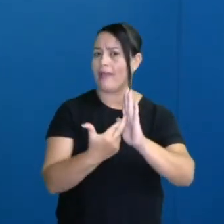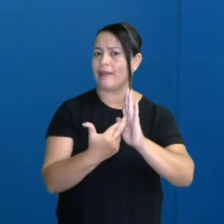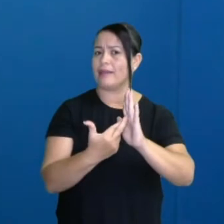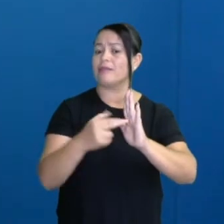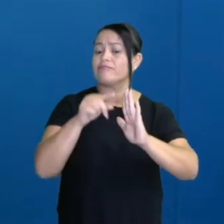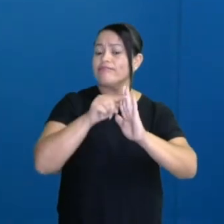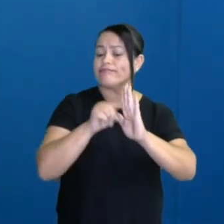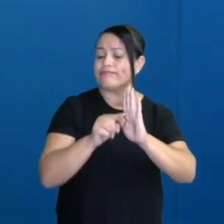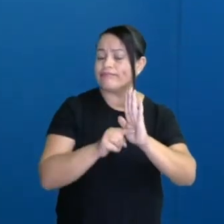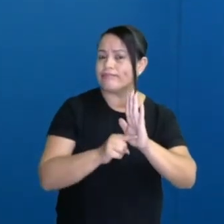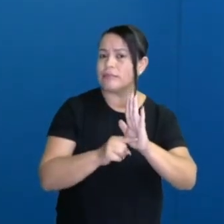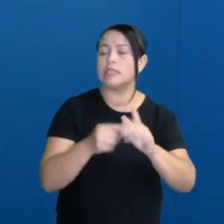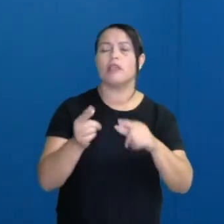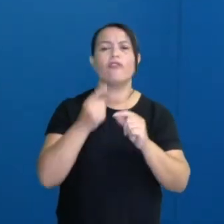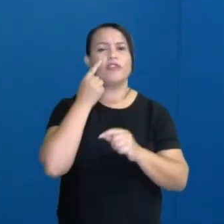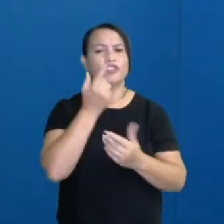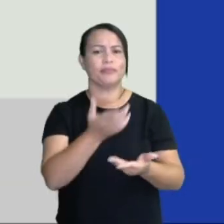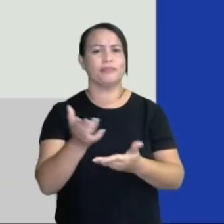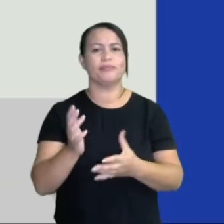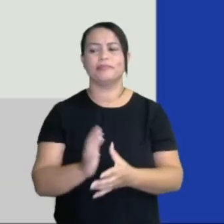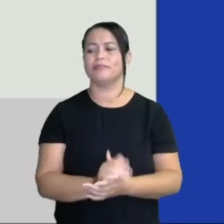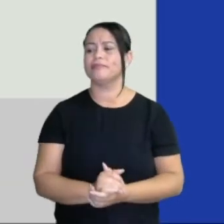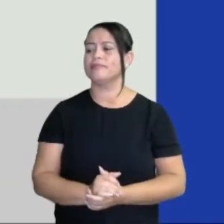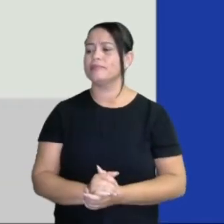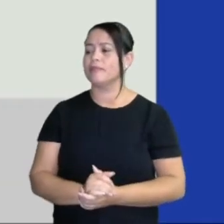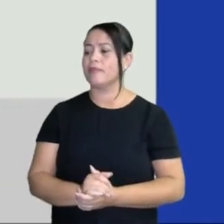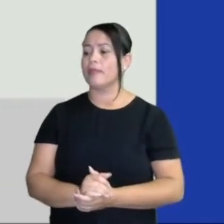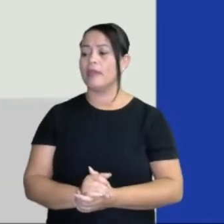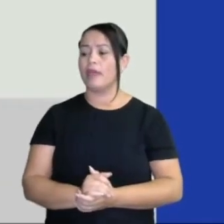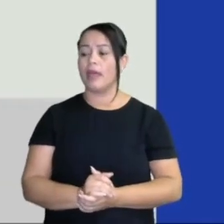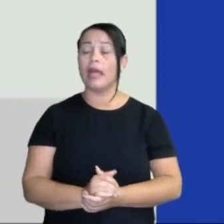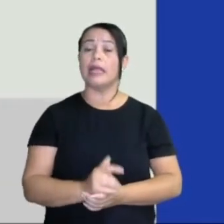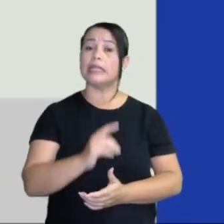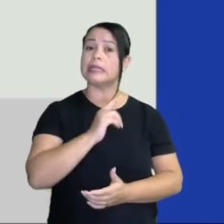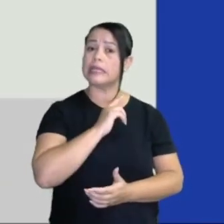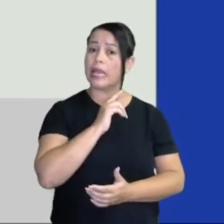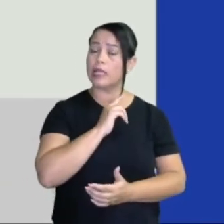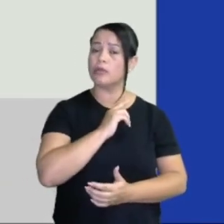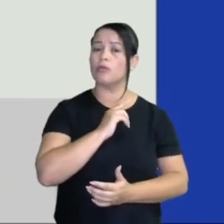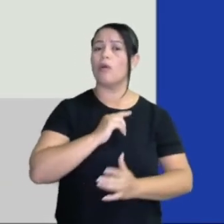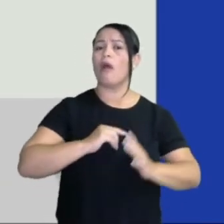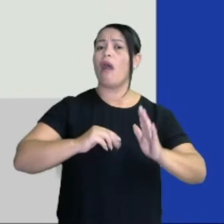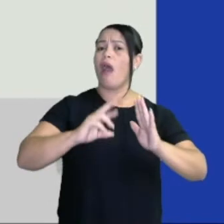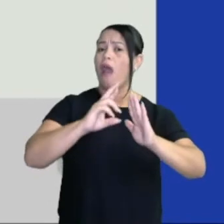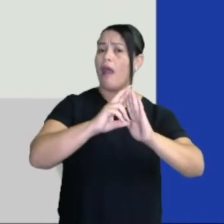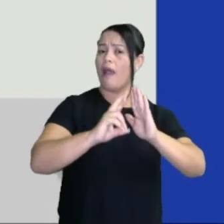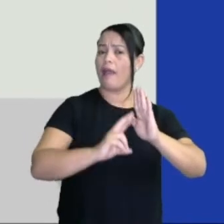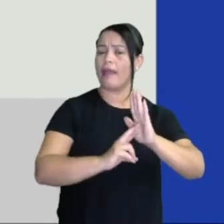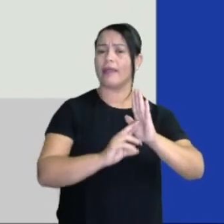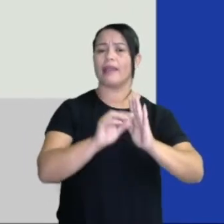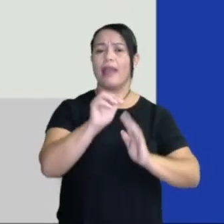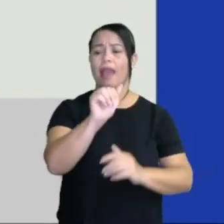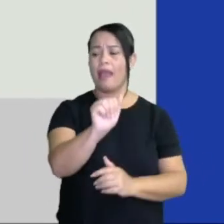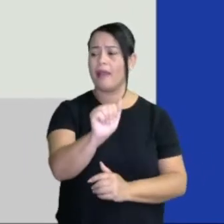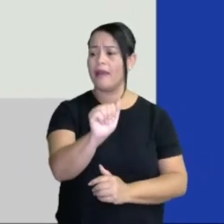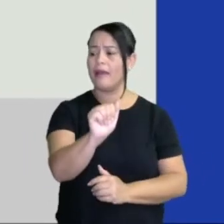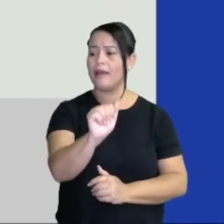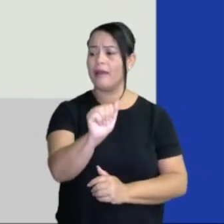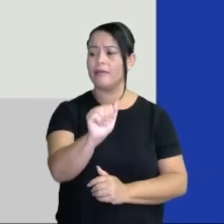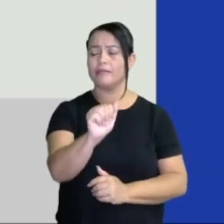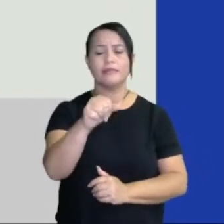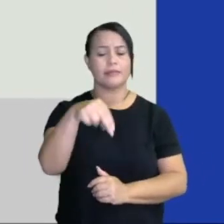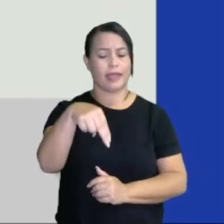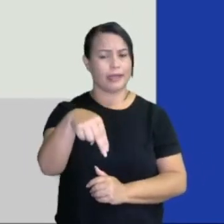tá ok? Então, eu tenho o seguinte aqui, ó. Dado o padrão, eu tenho o seguinte, eu tenho A, N, que eu estou falando dos